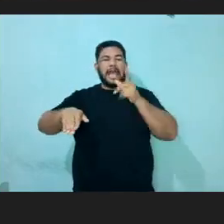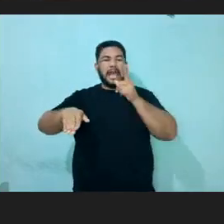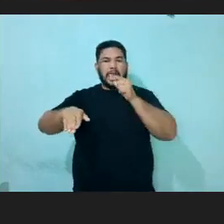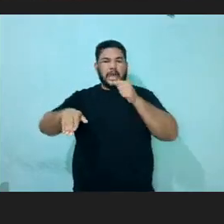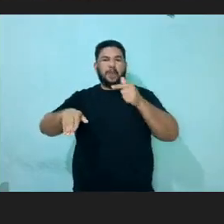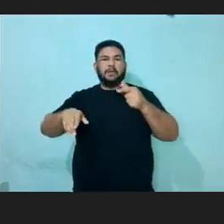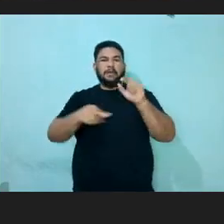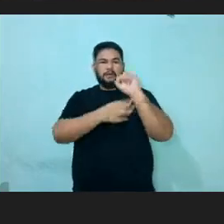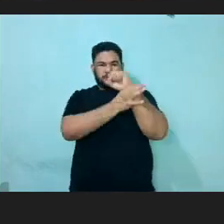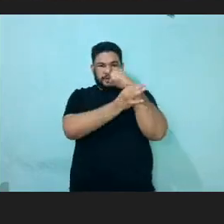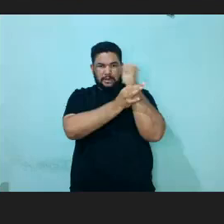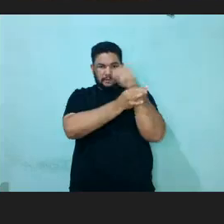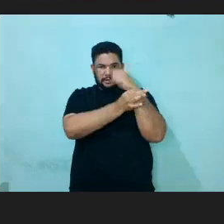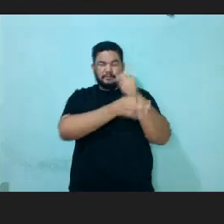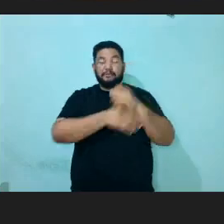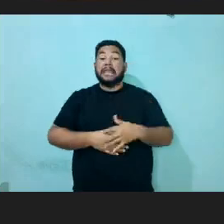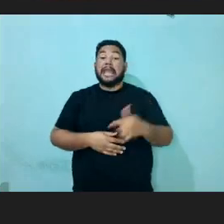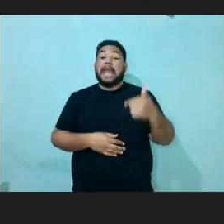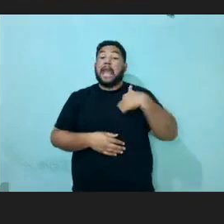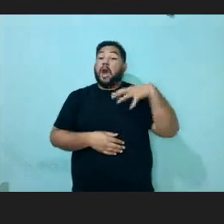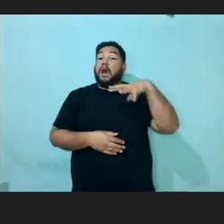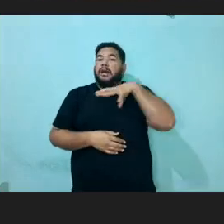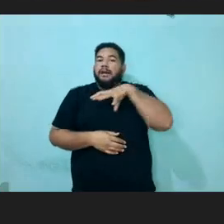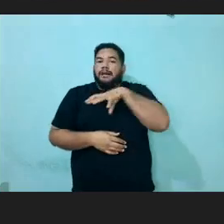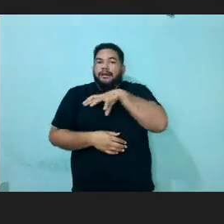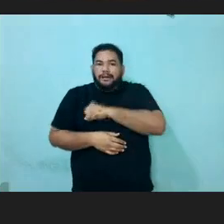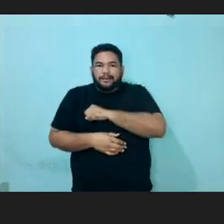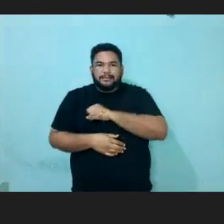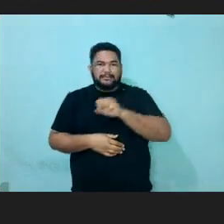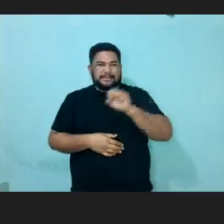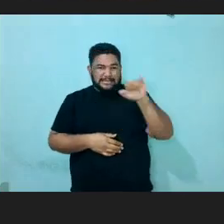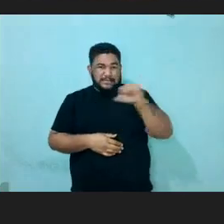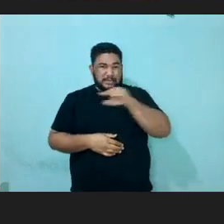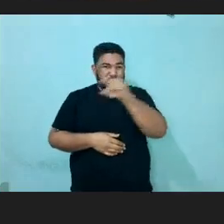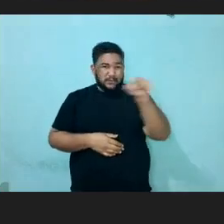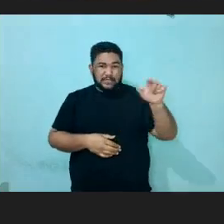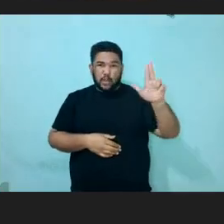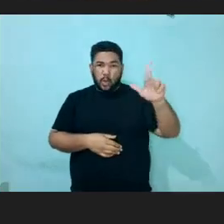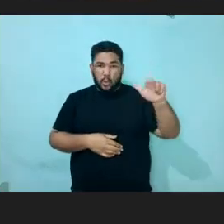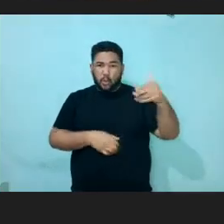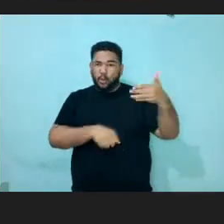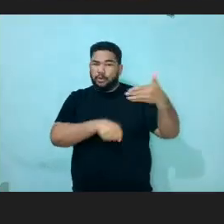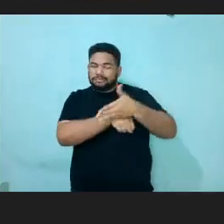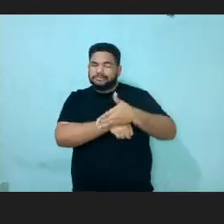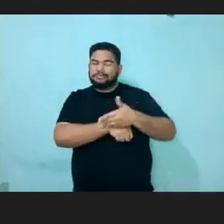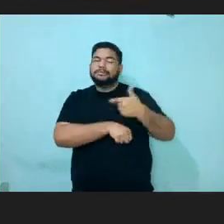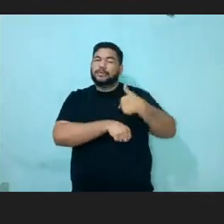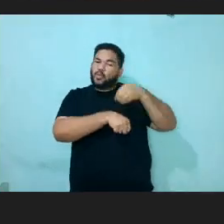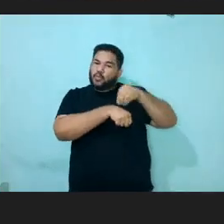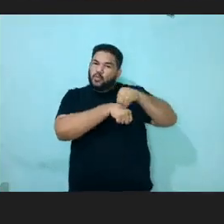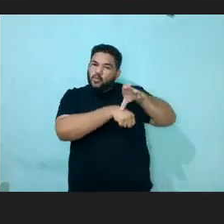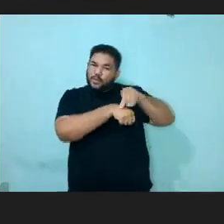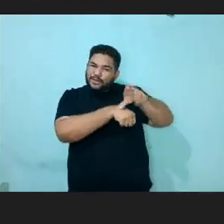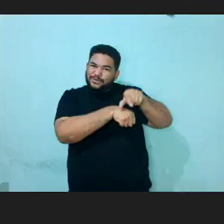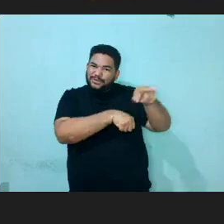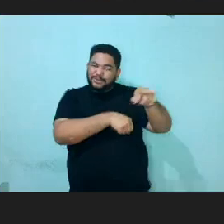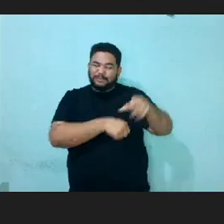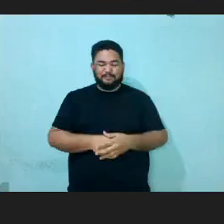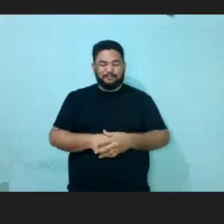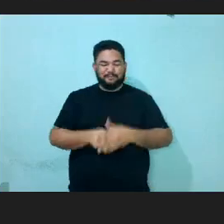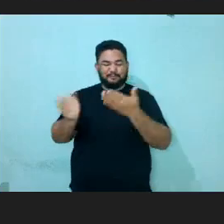amo, gente. Olha, recomendo, inclusive, se vocês nunca fizeram, eu recomendo. Deixa eu passar aqui.